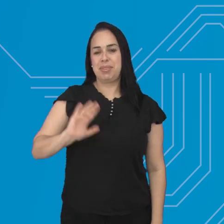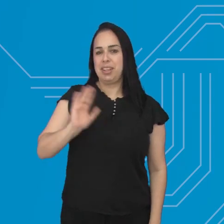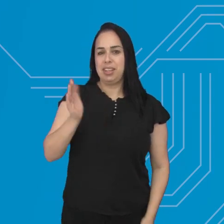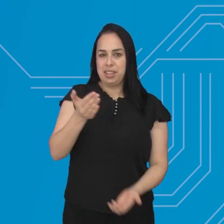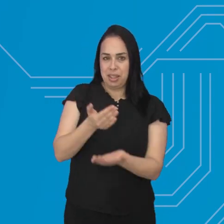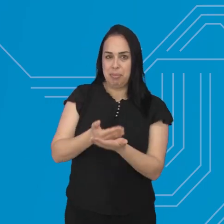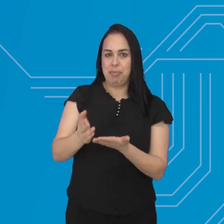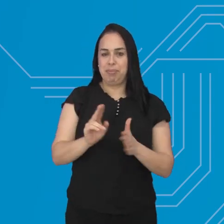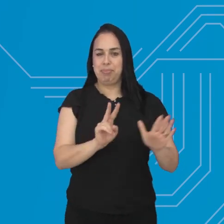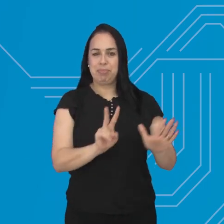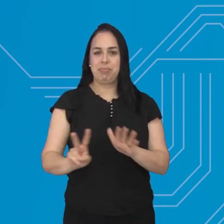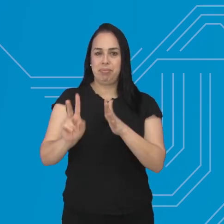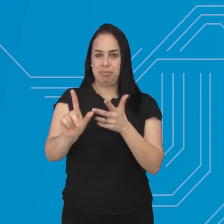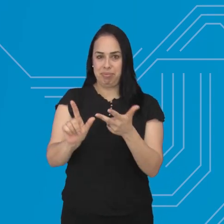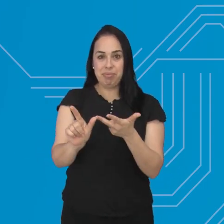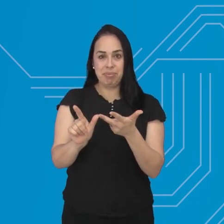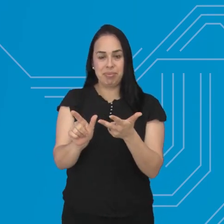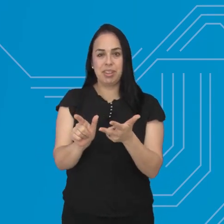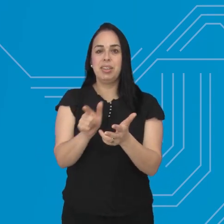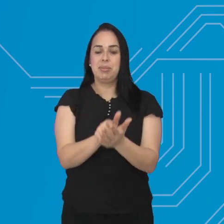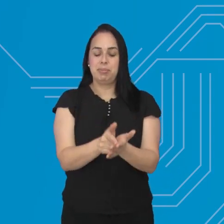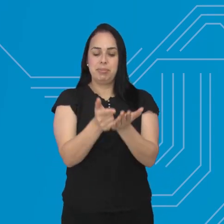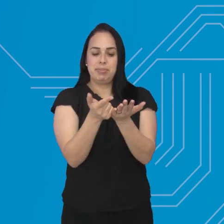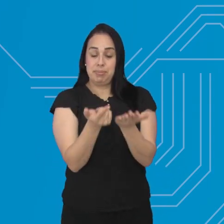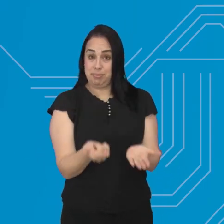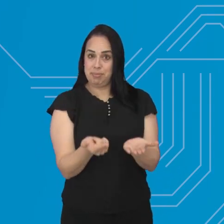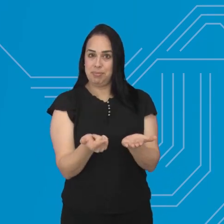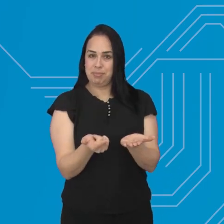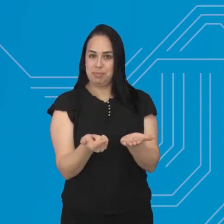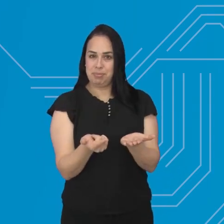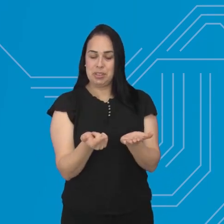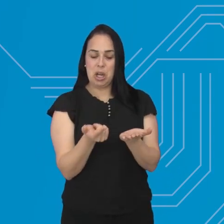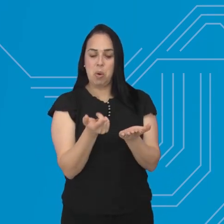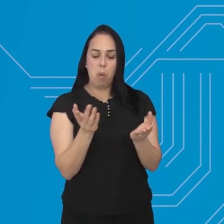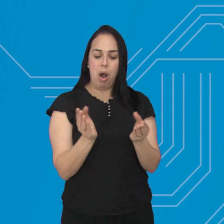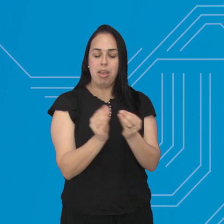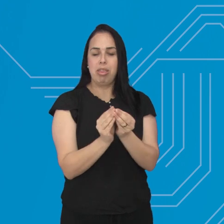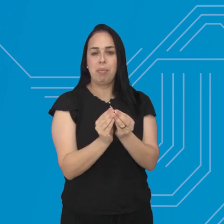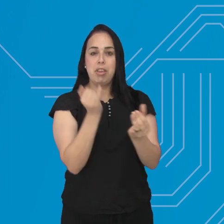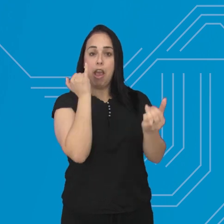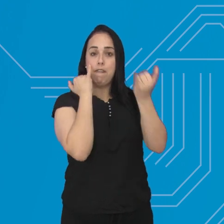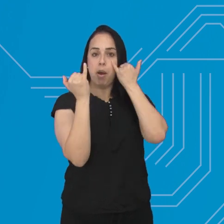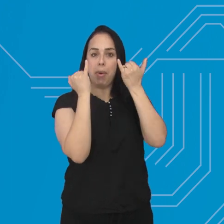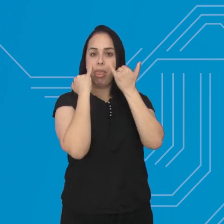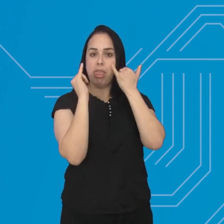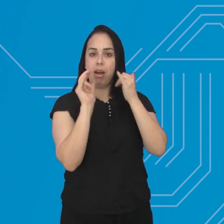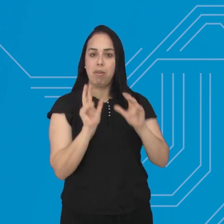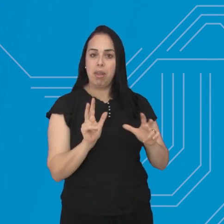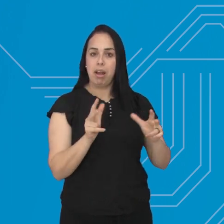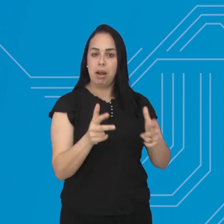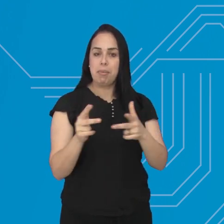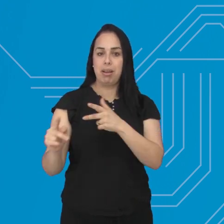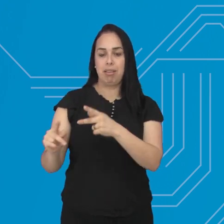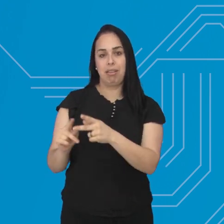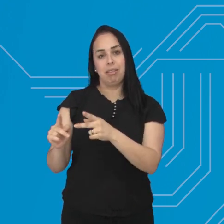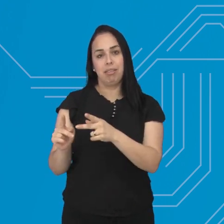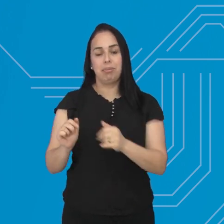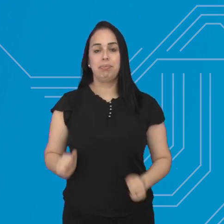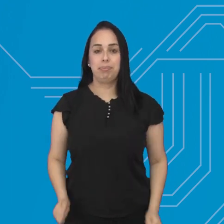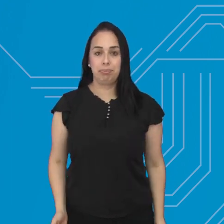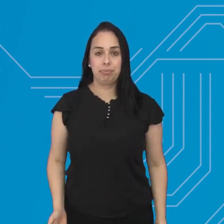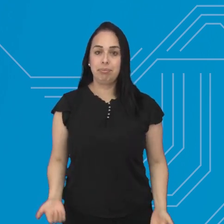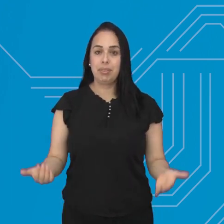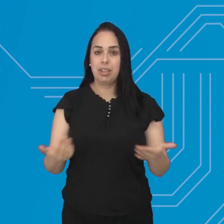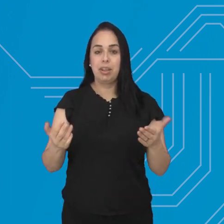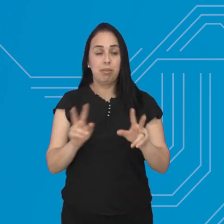Olá, está no ar o Semana Legislativa, nosso telejornal, com um resumo das notícias que marcaram a semana aqui na Câmara e